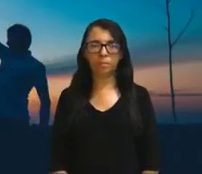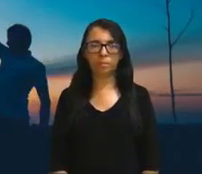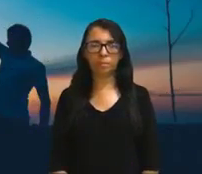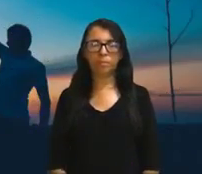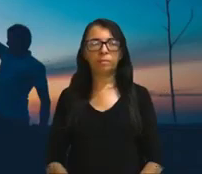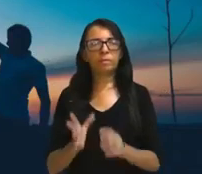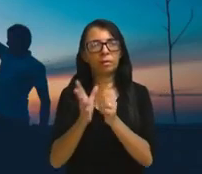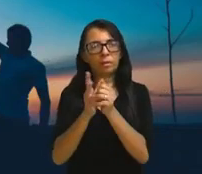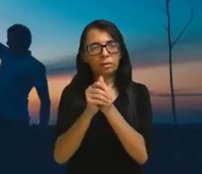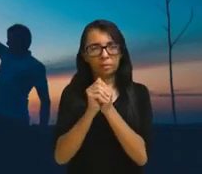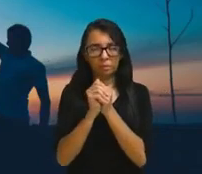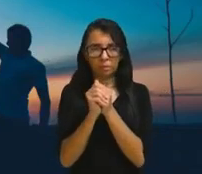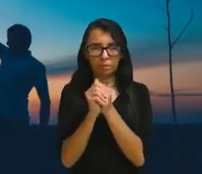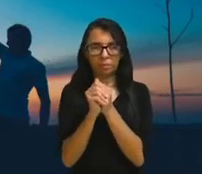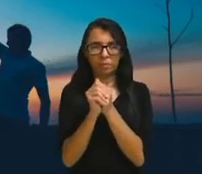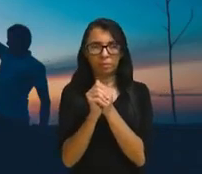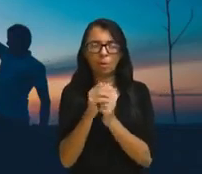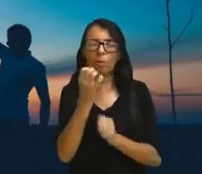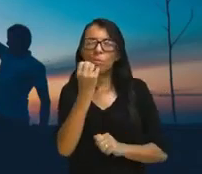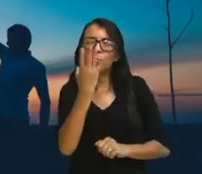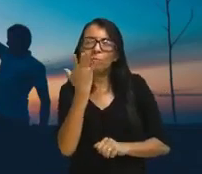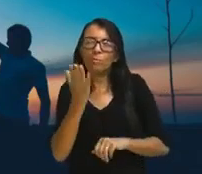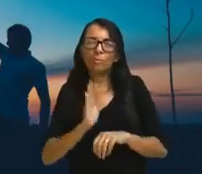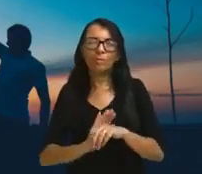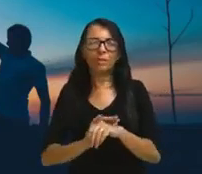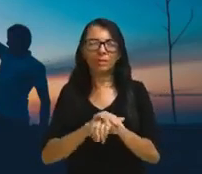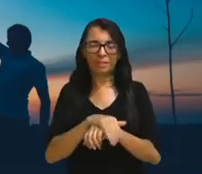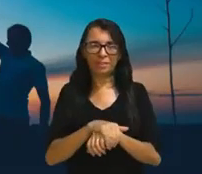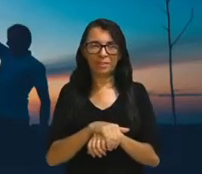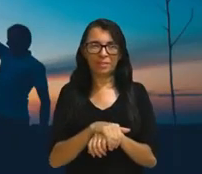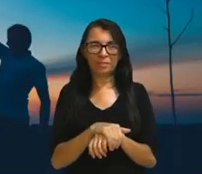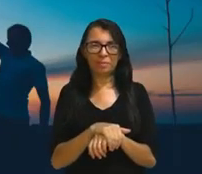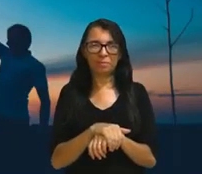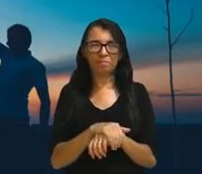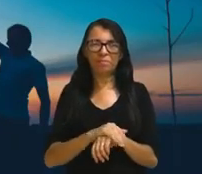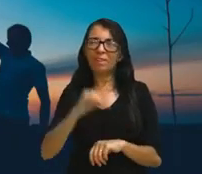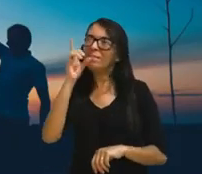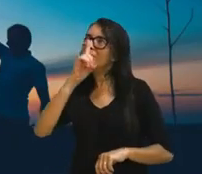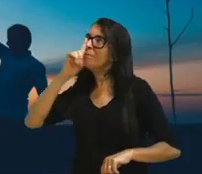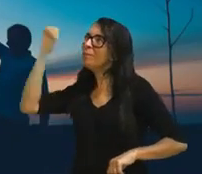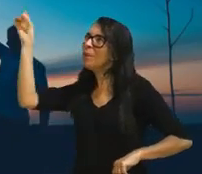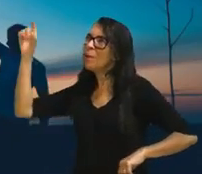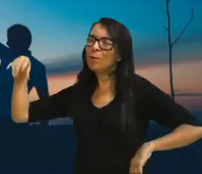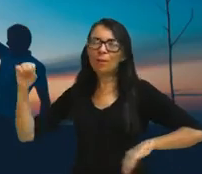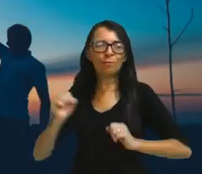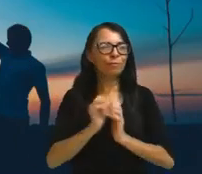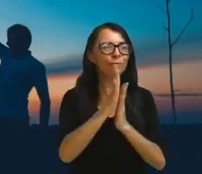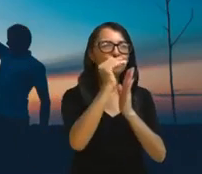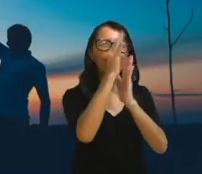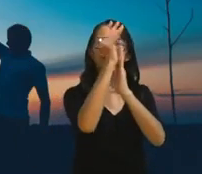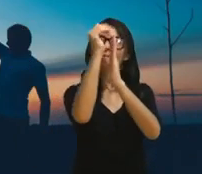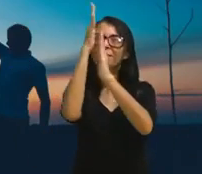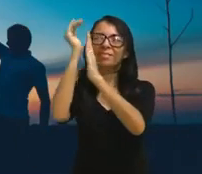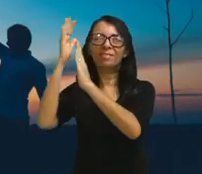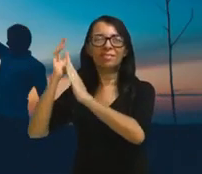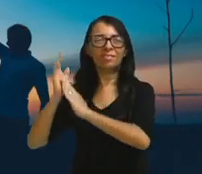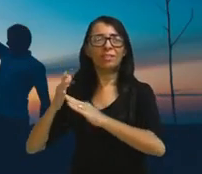Amém. Boa noite. Deus seja louvado nessa